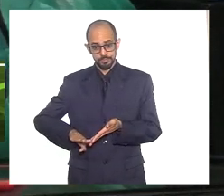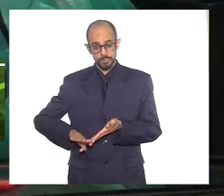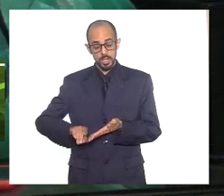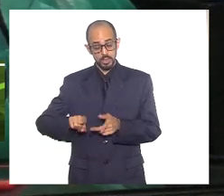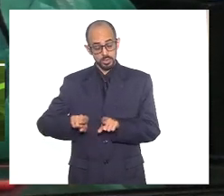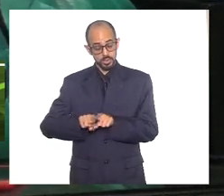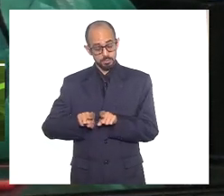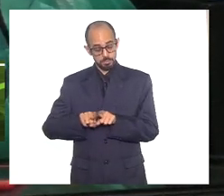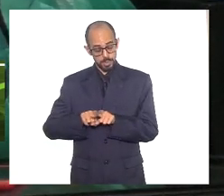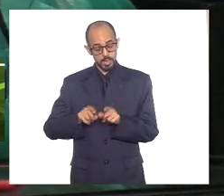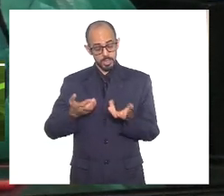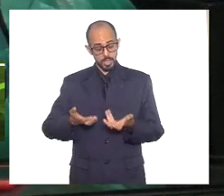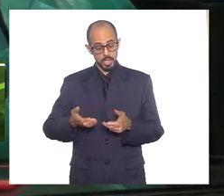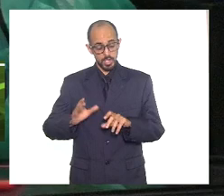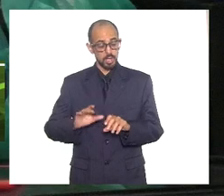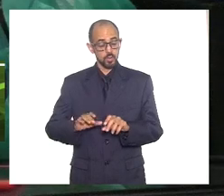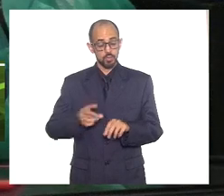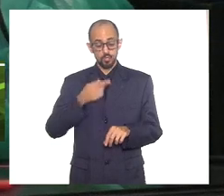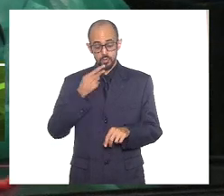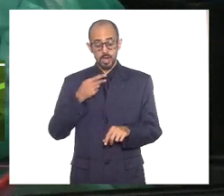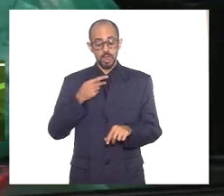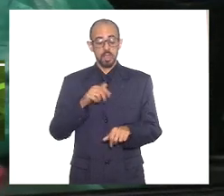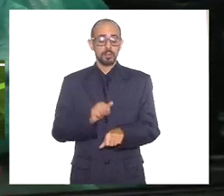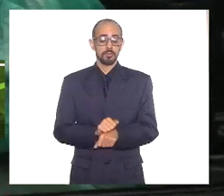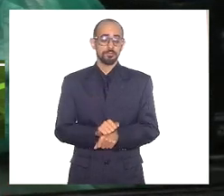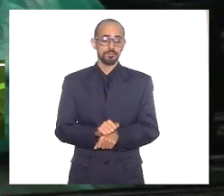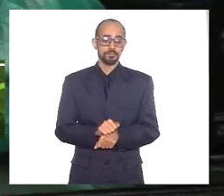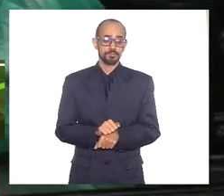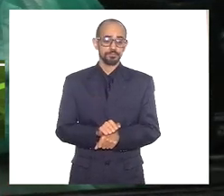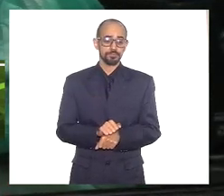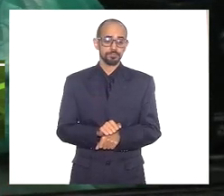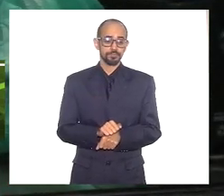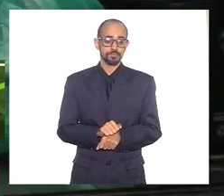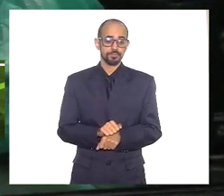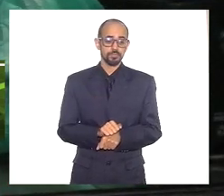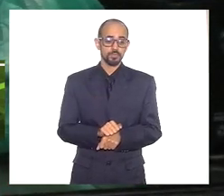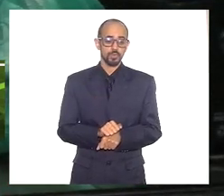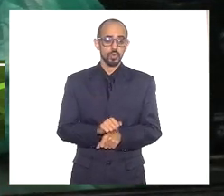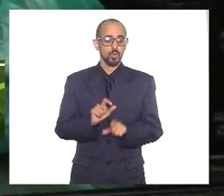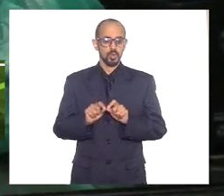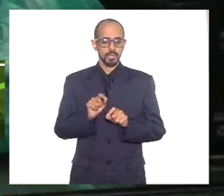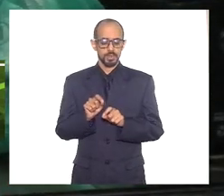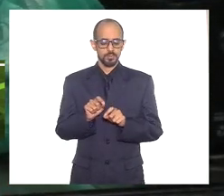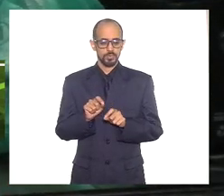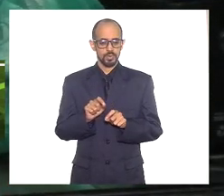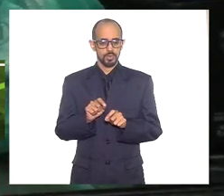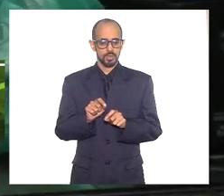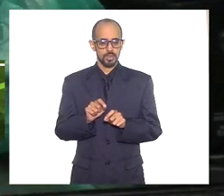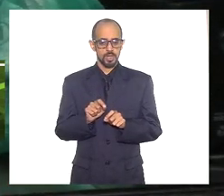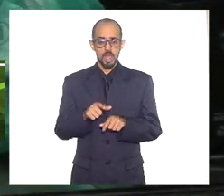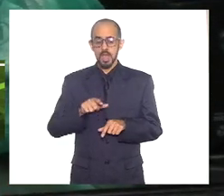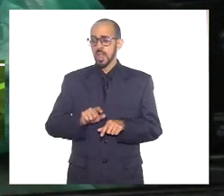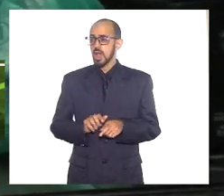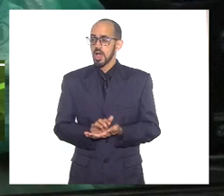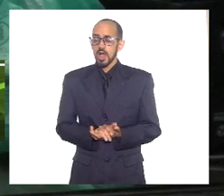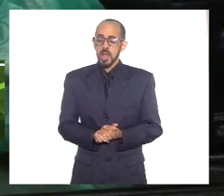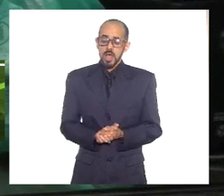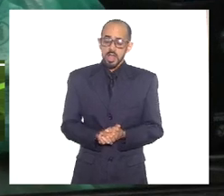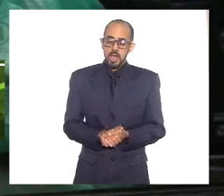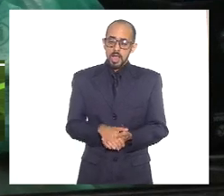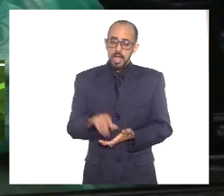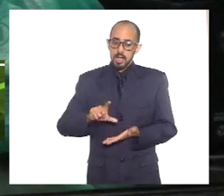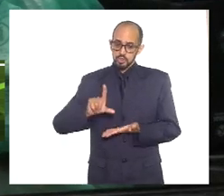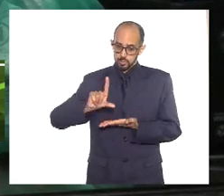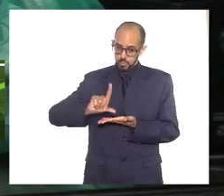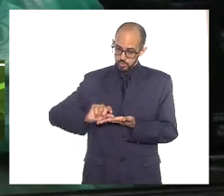assinalar, secretário Nelson Rocha, que um dos motivos que leva à queda